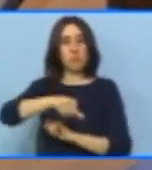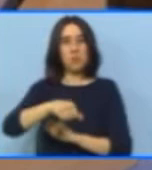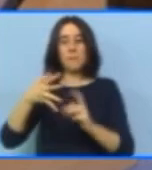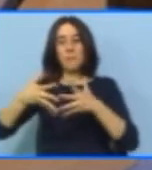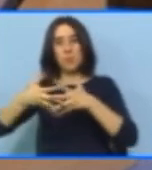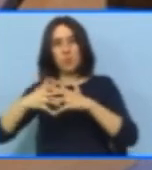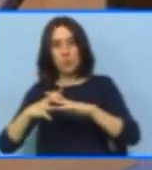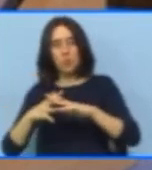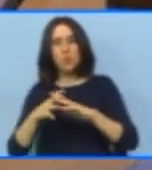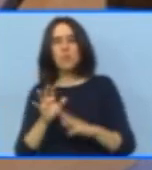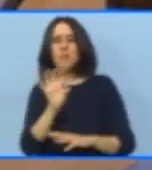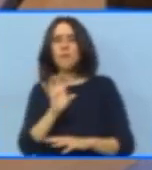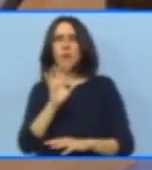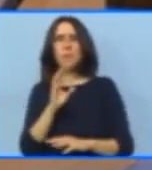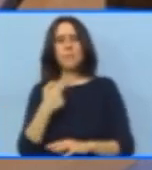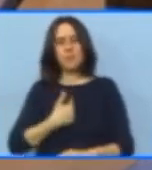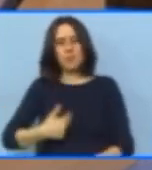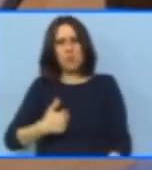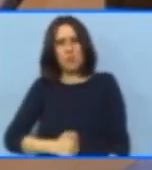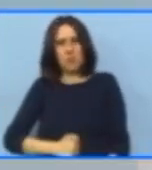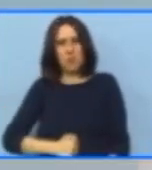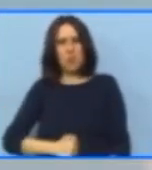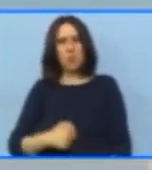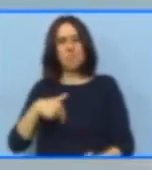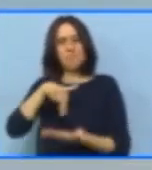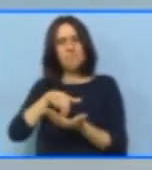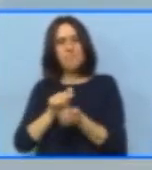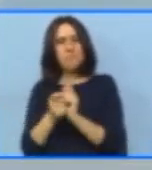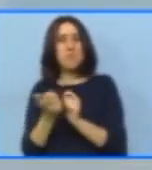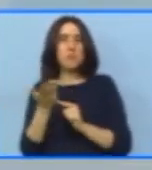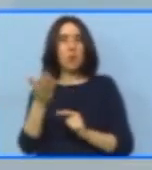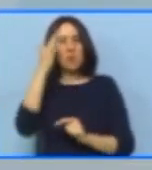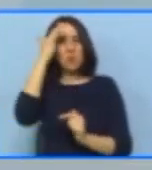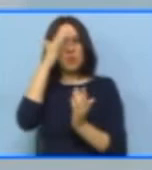forma de o cristão católico se reposicionar, por exemplo, diante da doutrina,